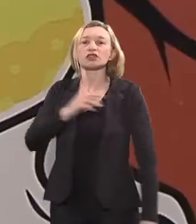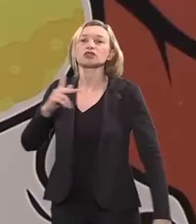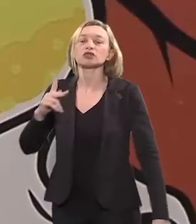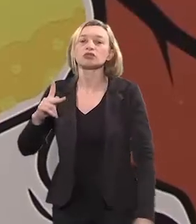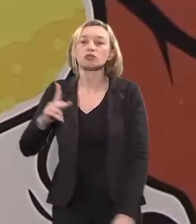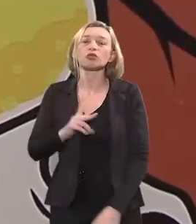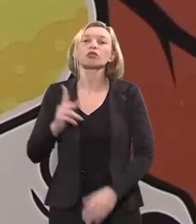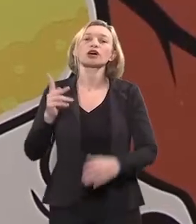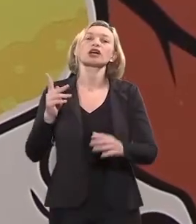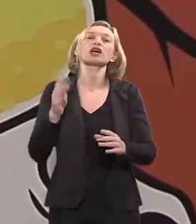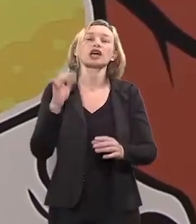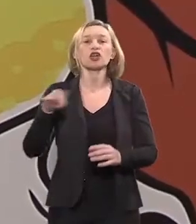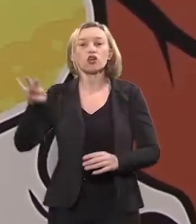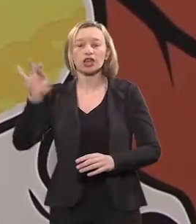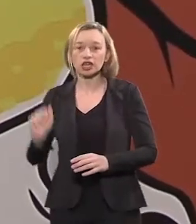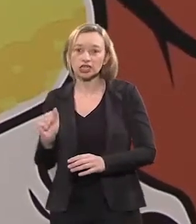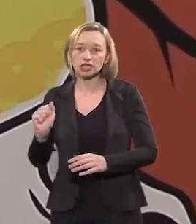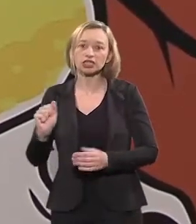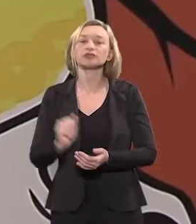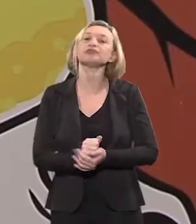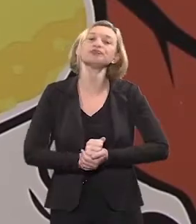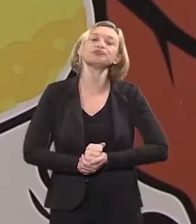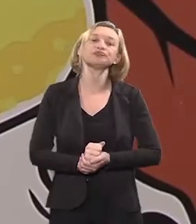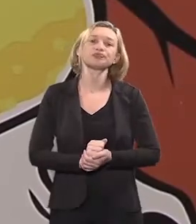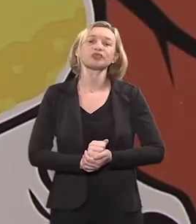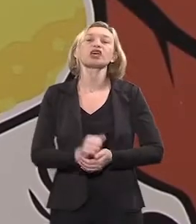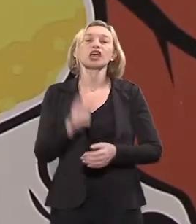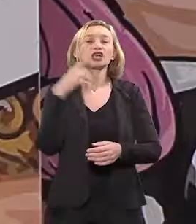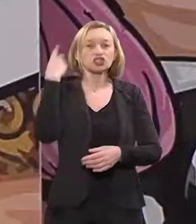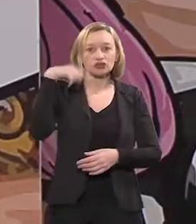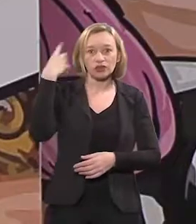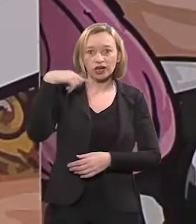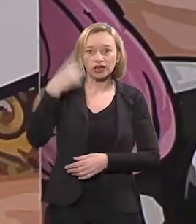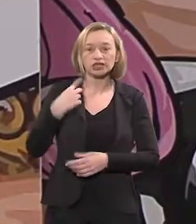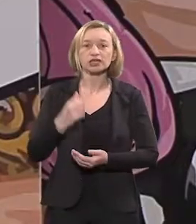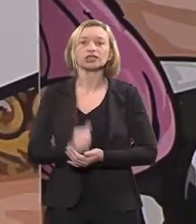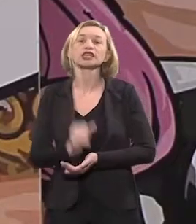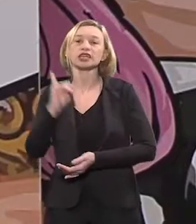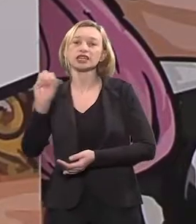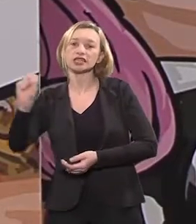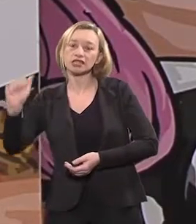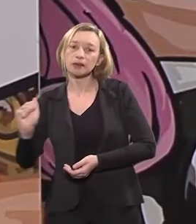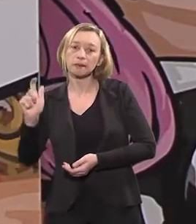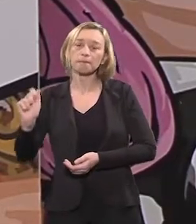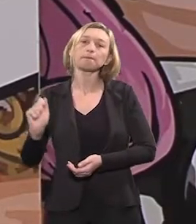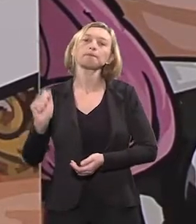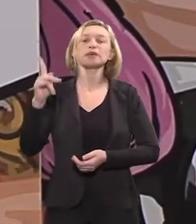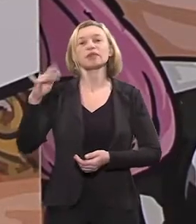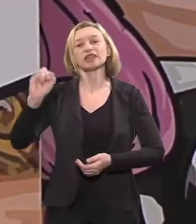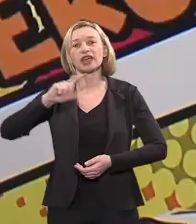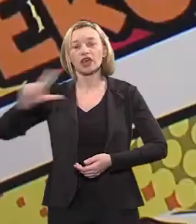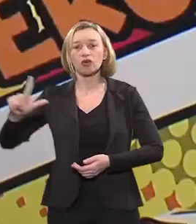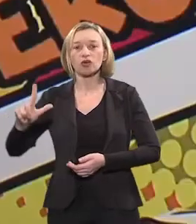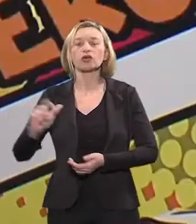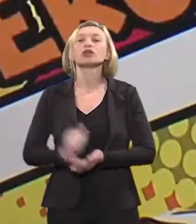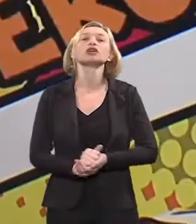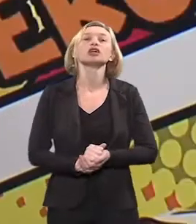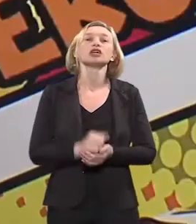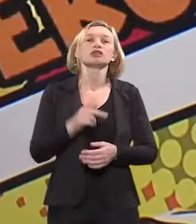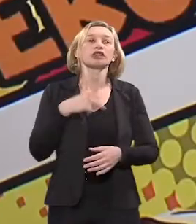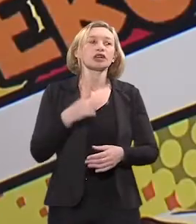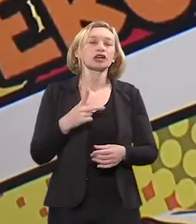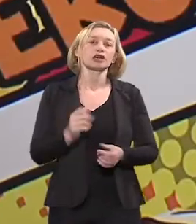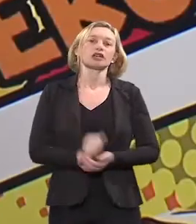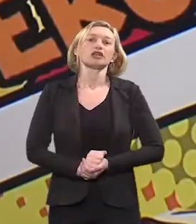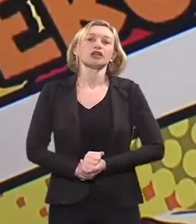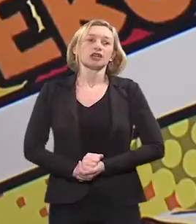defensora Caroline Tassara, coordenadora do Núcleo de Audiência de Custódia, e a advogada Isa Pimentel, que também integra a associação